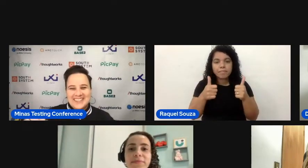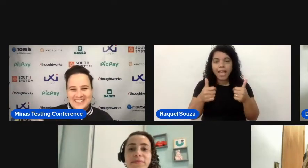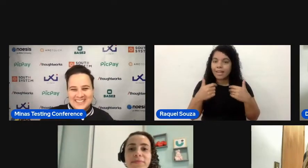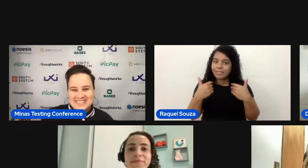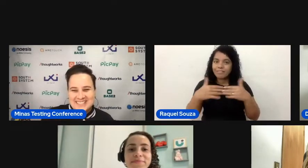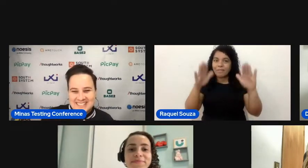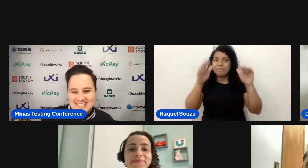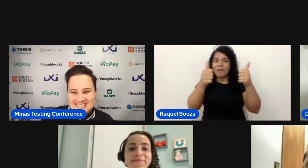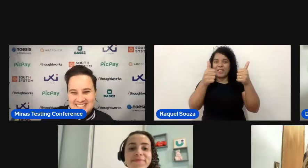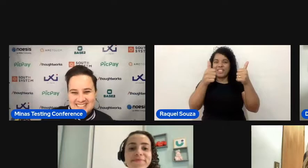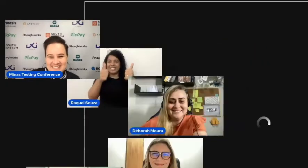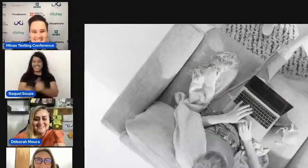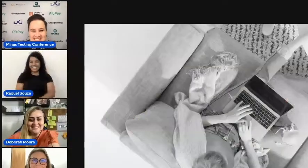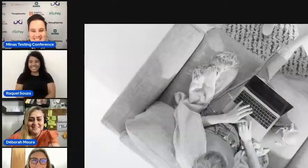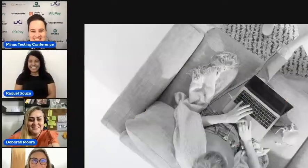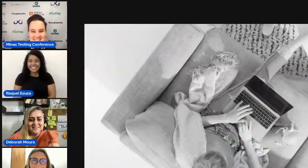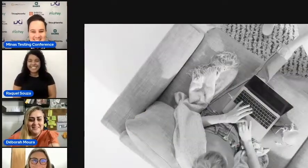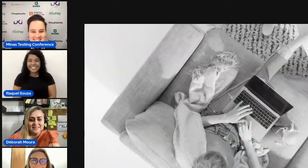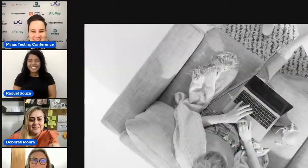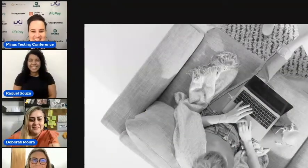embora.